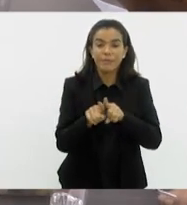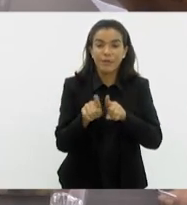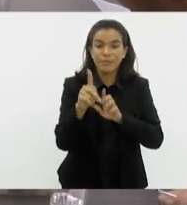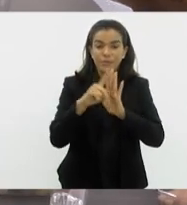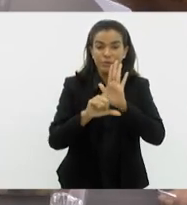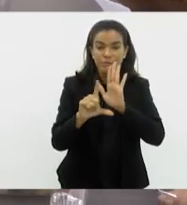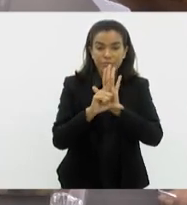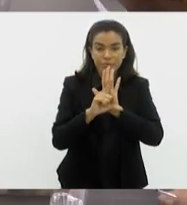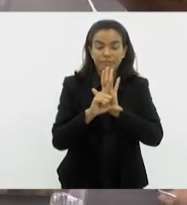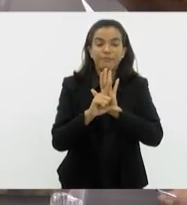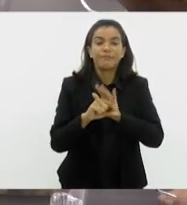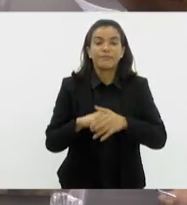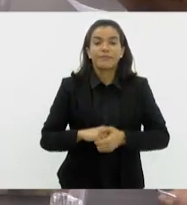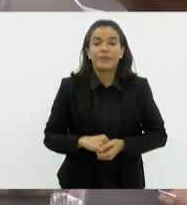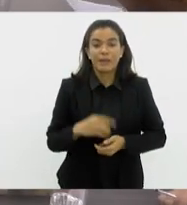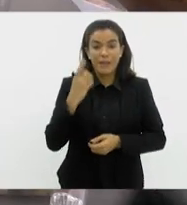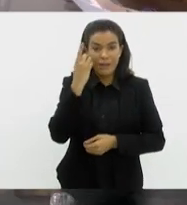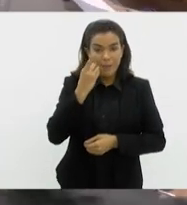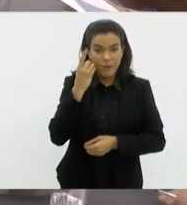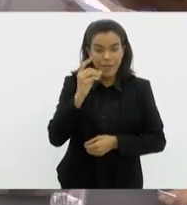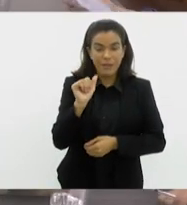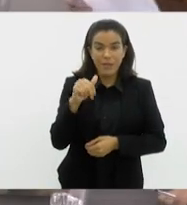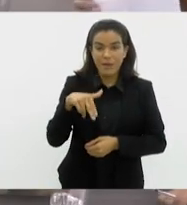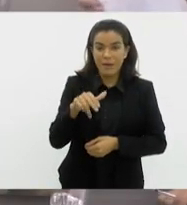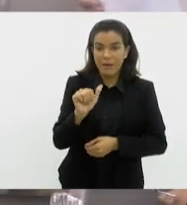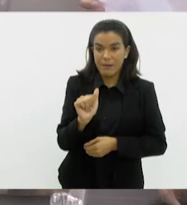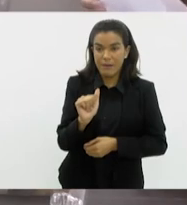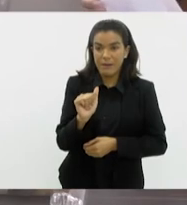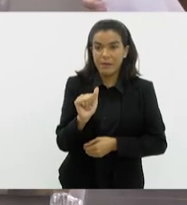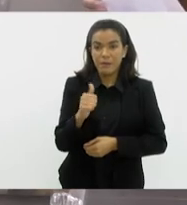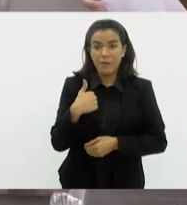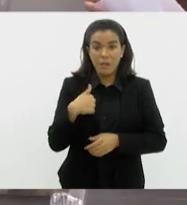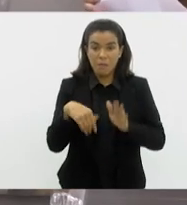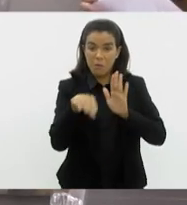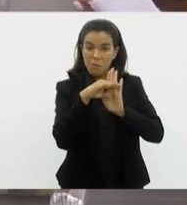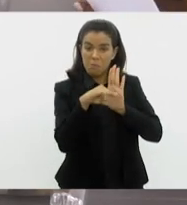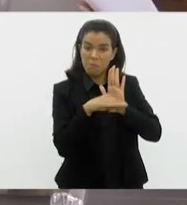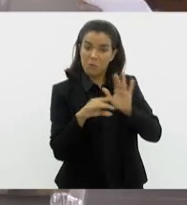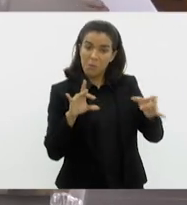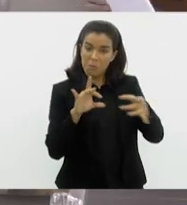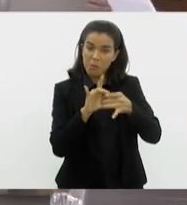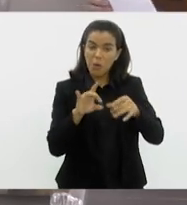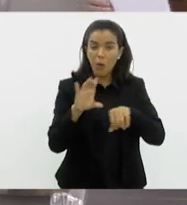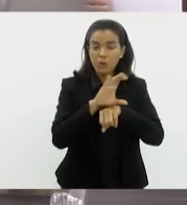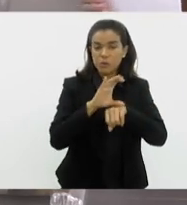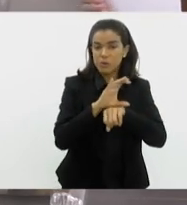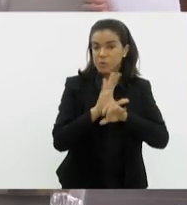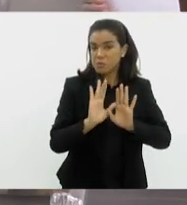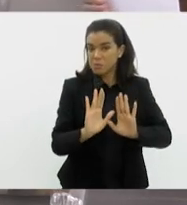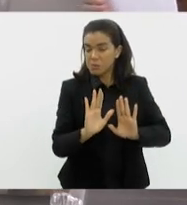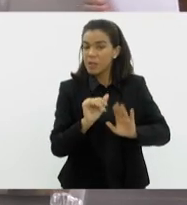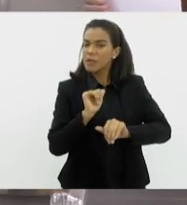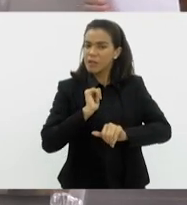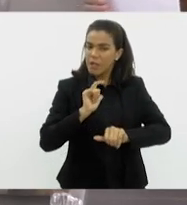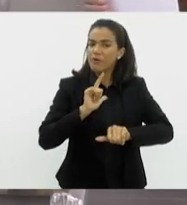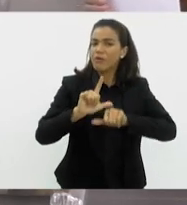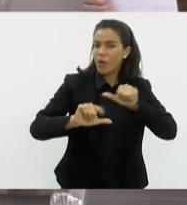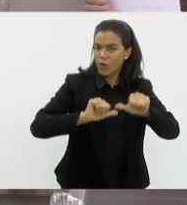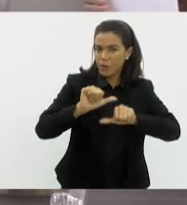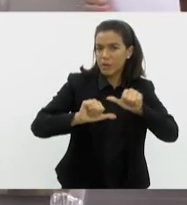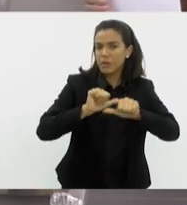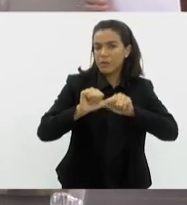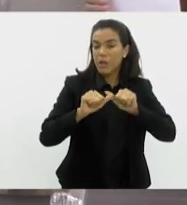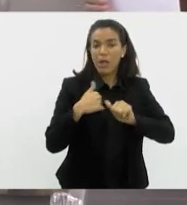do deputado Carlos Mink e da deputada Ana Paula Rechuan. Na minha pauta está dando constitucionalidade. Então, só para dizer que teve uma alteração ontem dos pareceres.